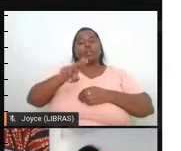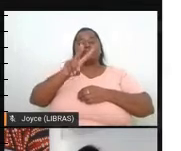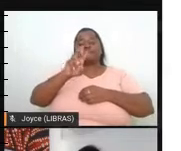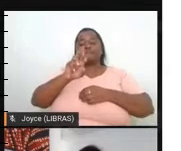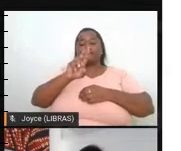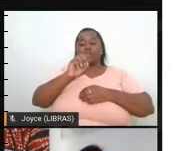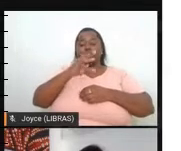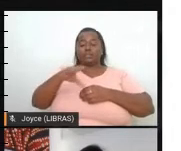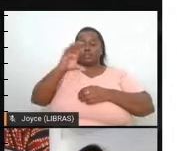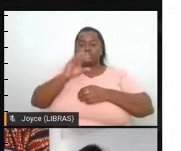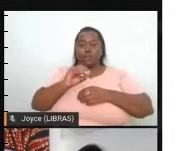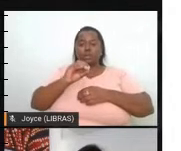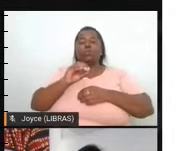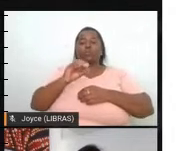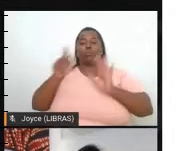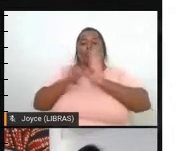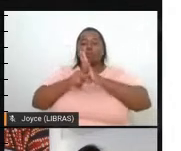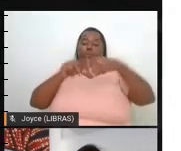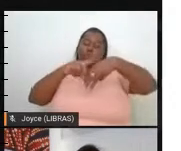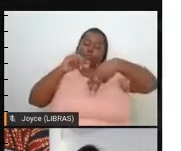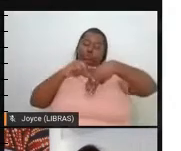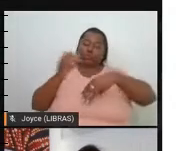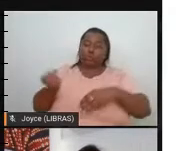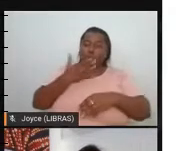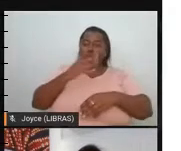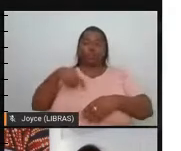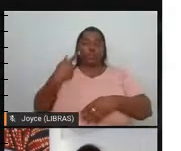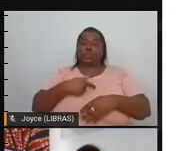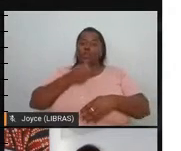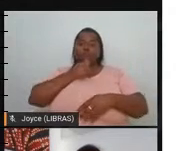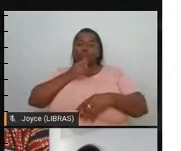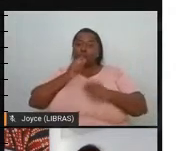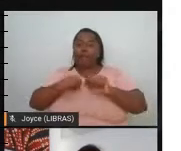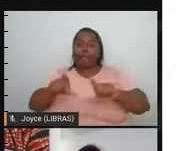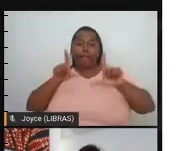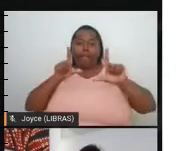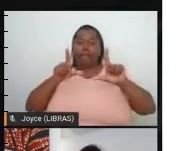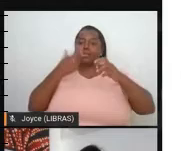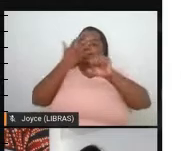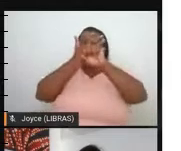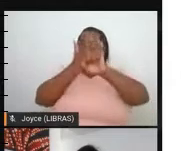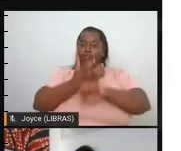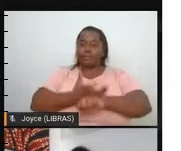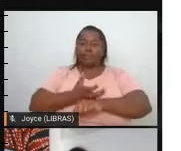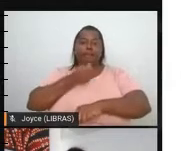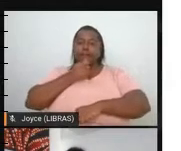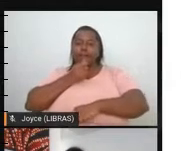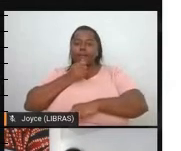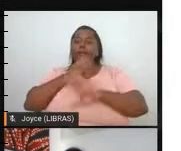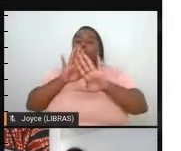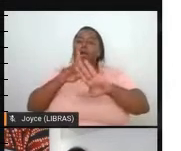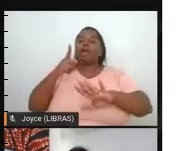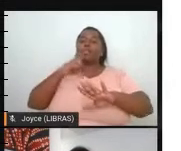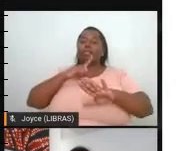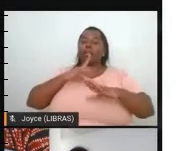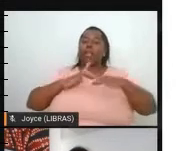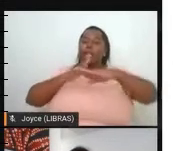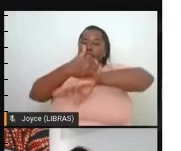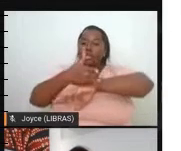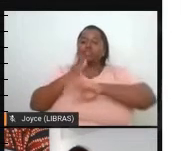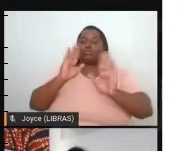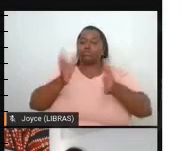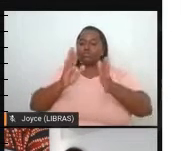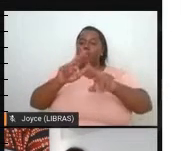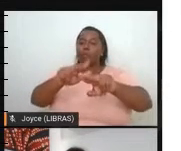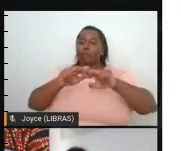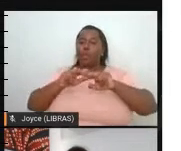aí do Moodle novo, que a gente ainda nem abriu ainda as disciplinas, mas a gente tem acesso pela coordenação de curso,